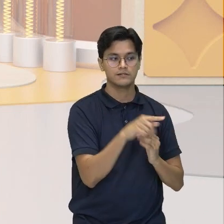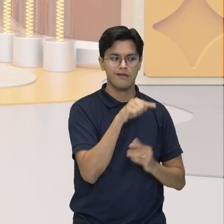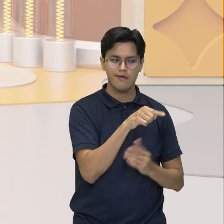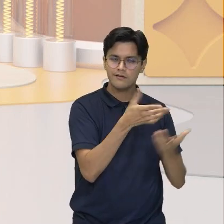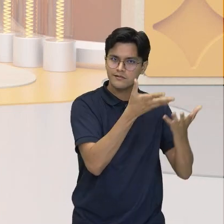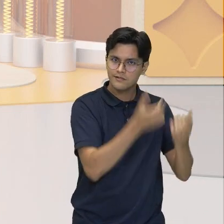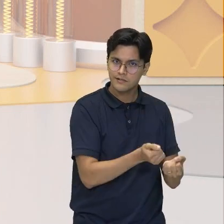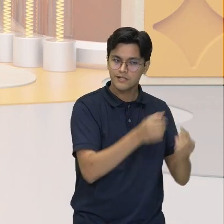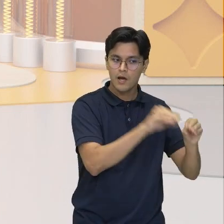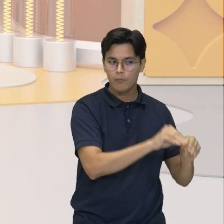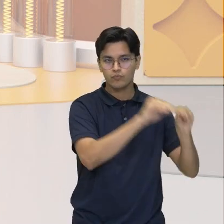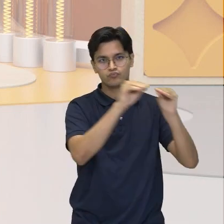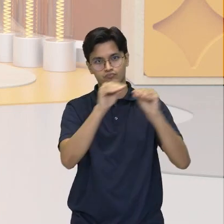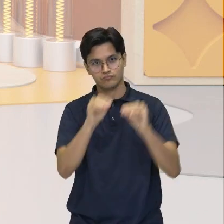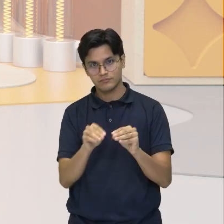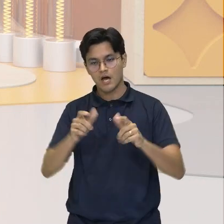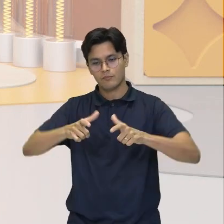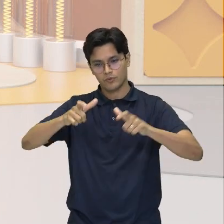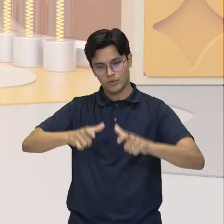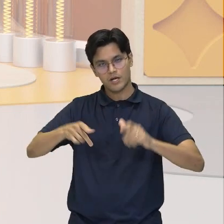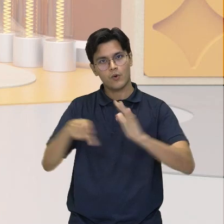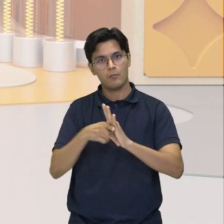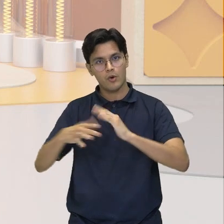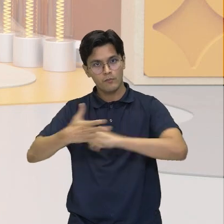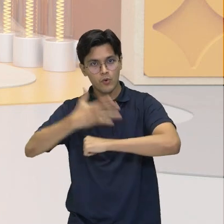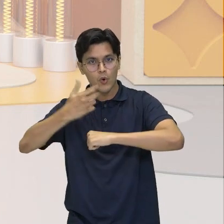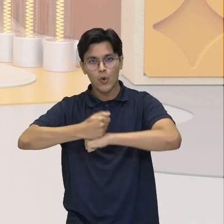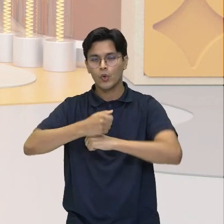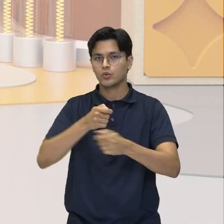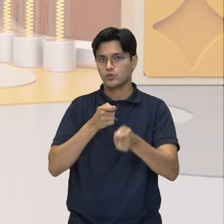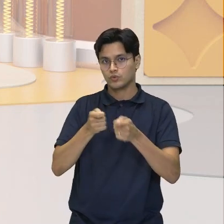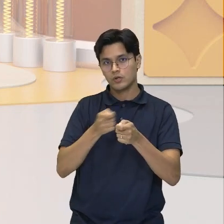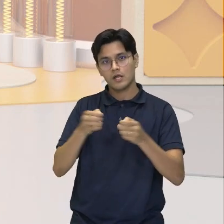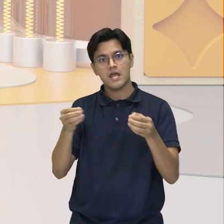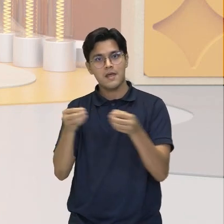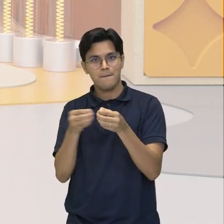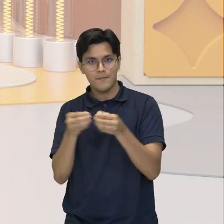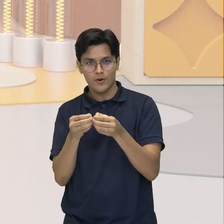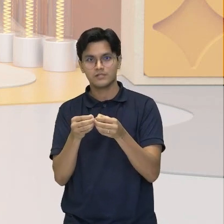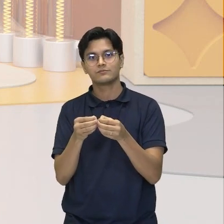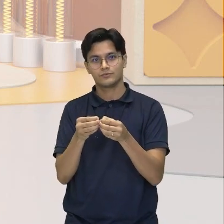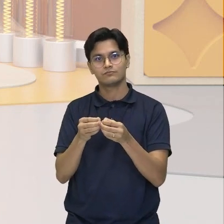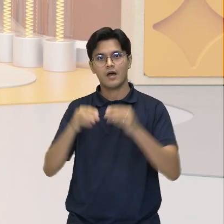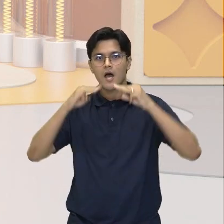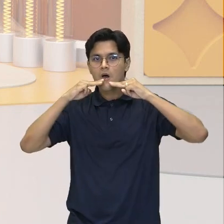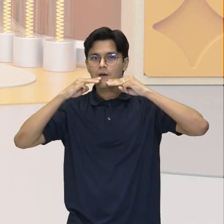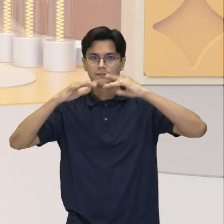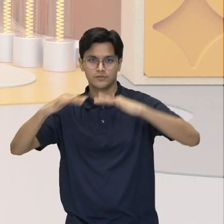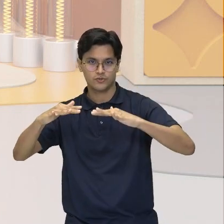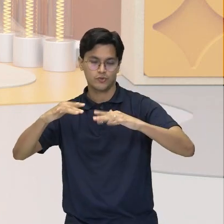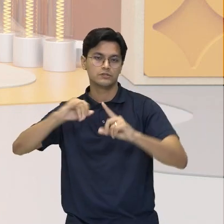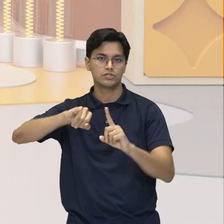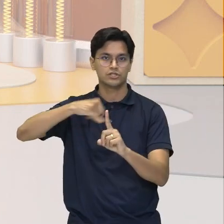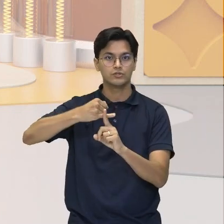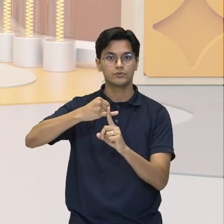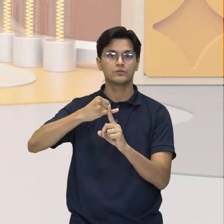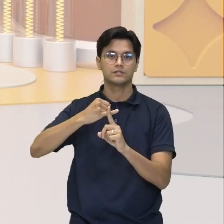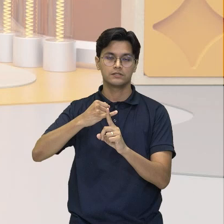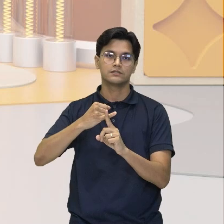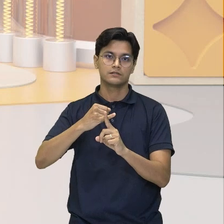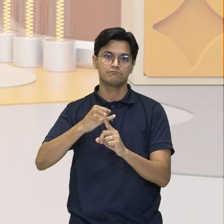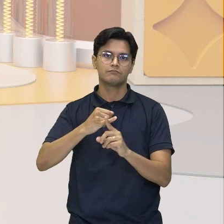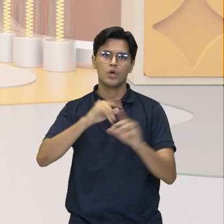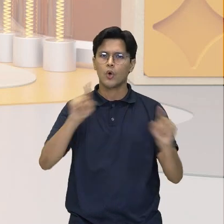e próximos das missões. Seriam aqui aqueles que iam nos descimentos, né, onde os colonos